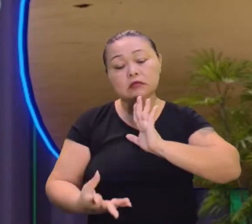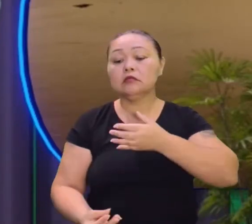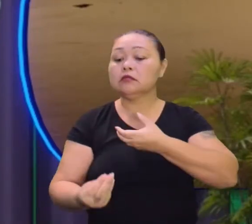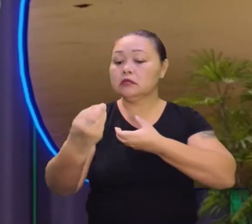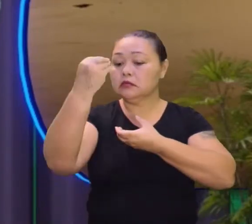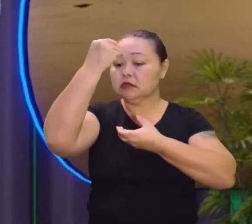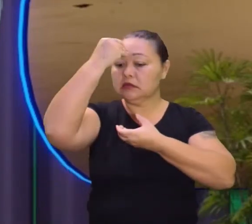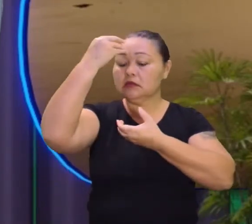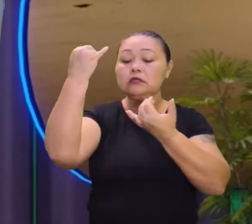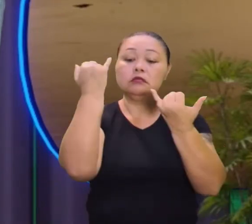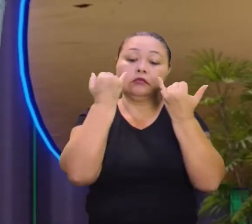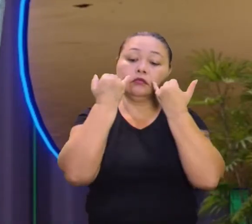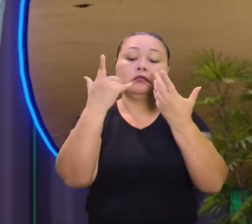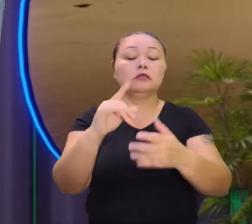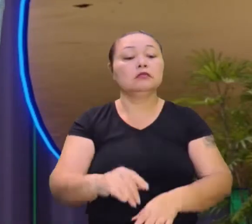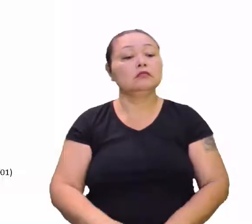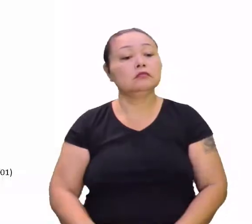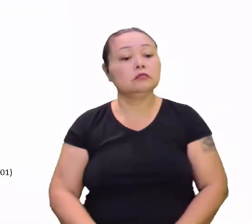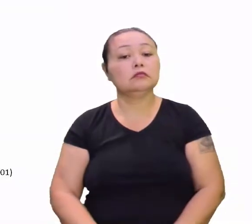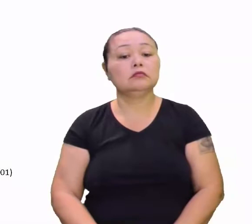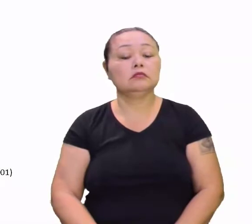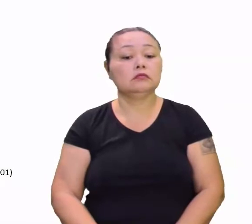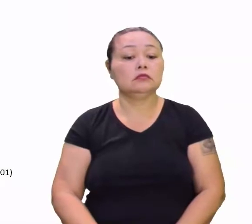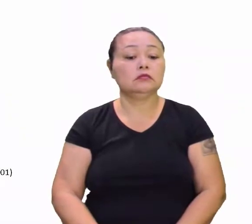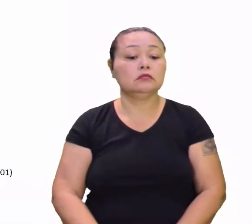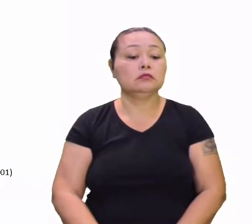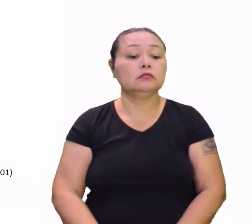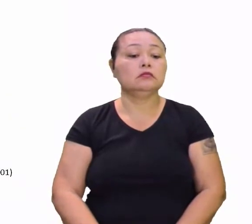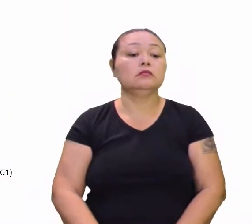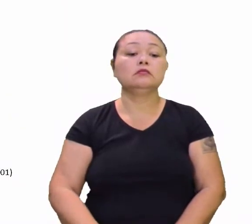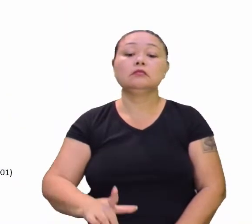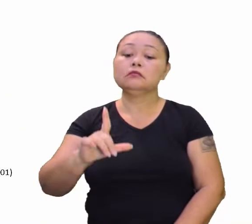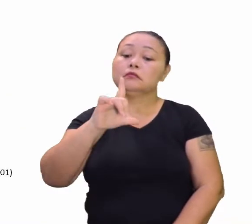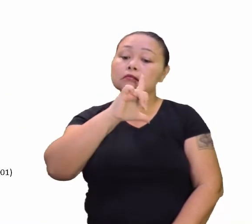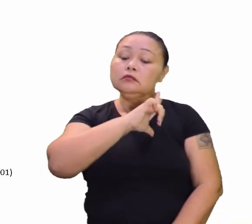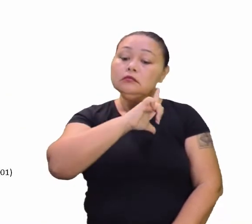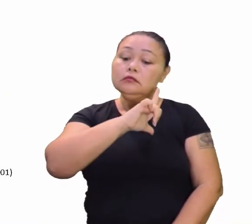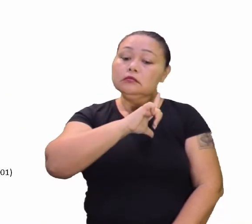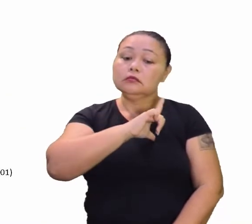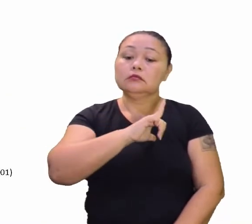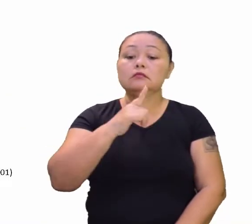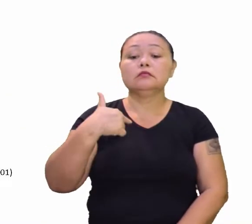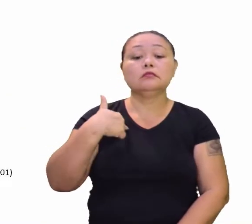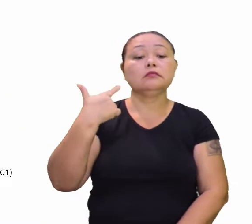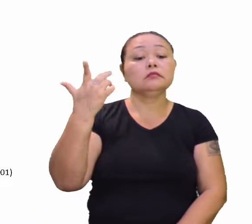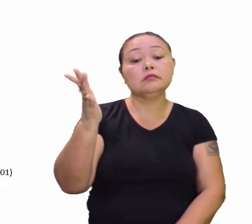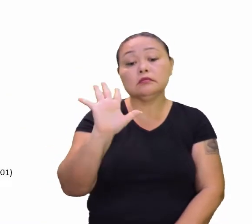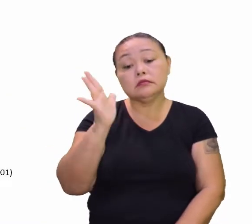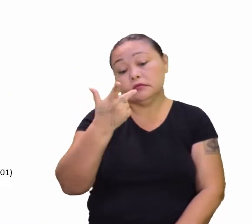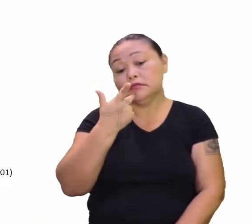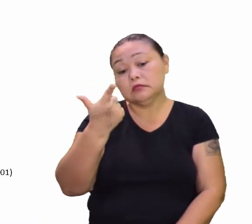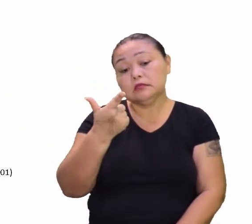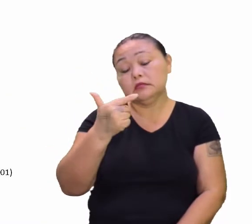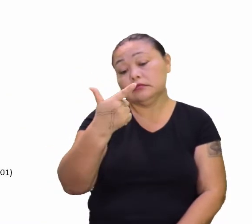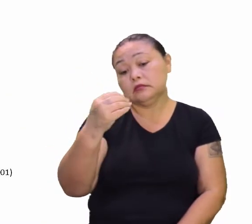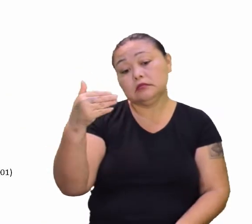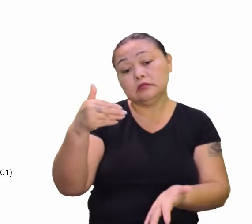essa informação aí. Vamos lá. Nós temos aí, ó, de 20 a 59 anos, como eu